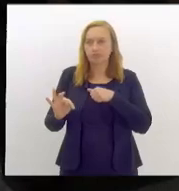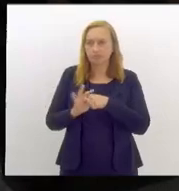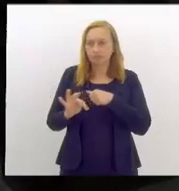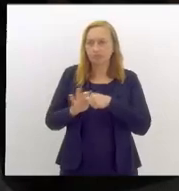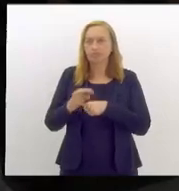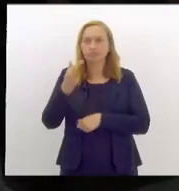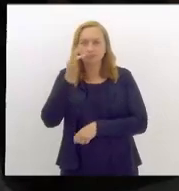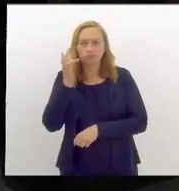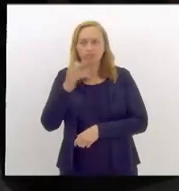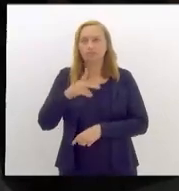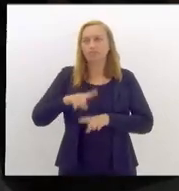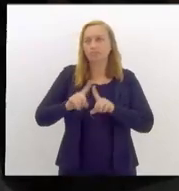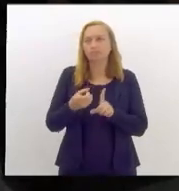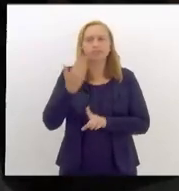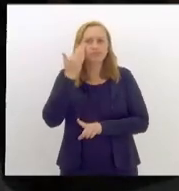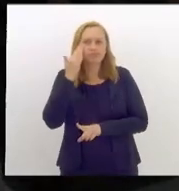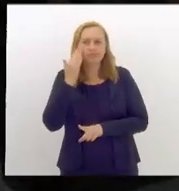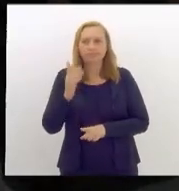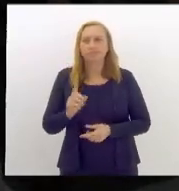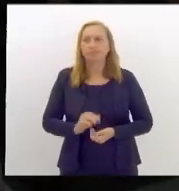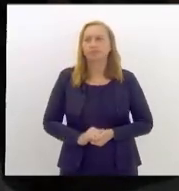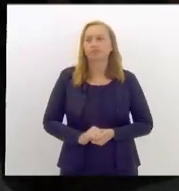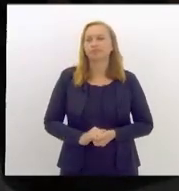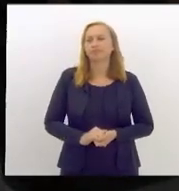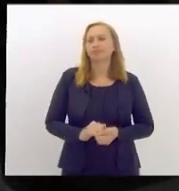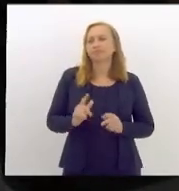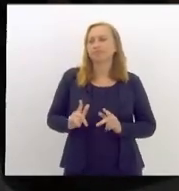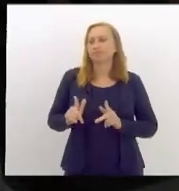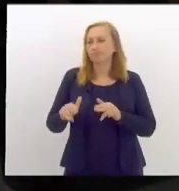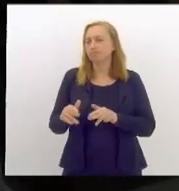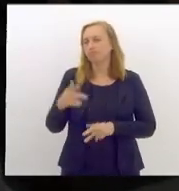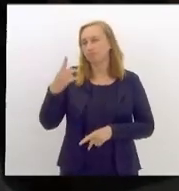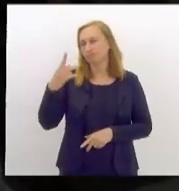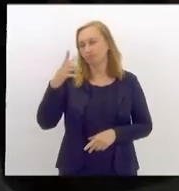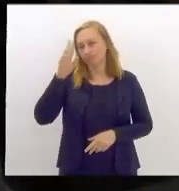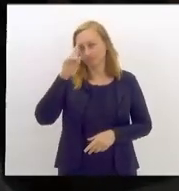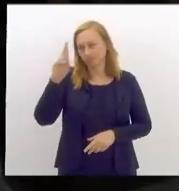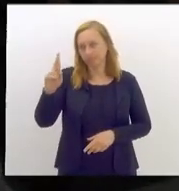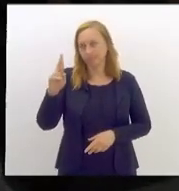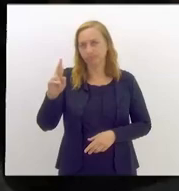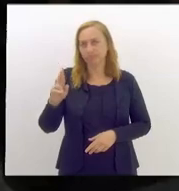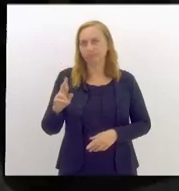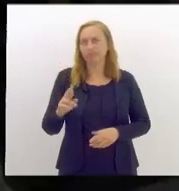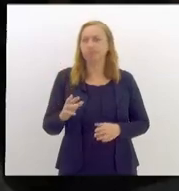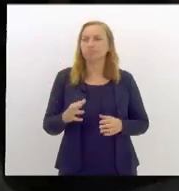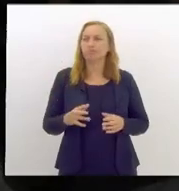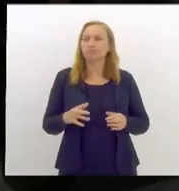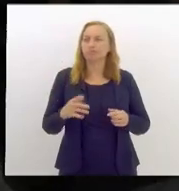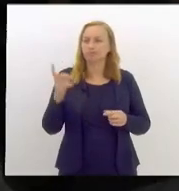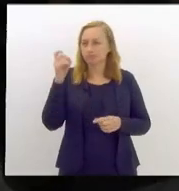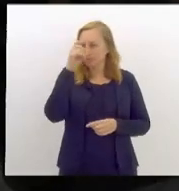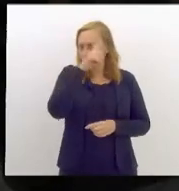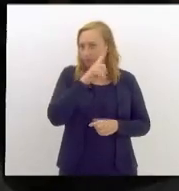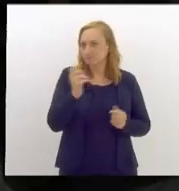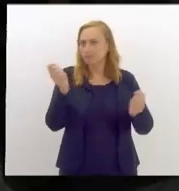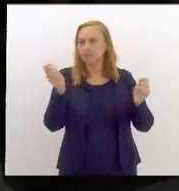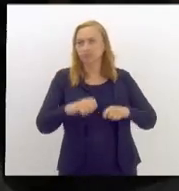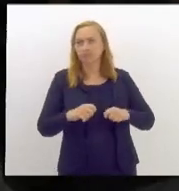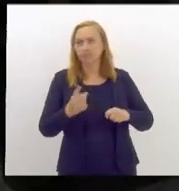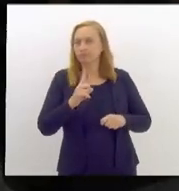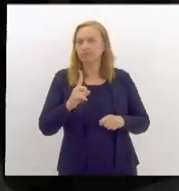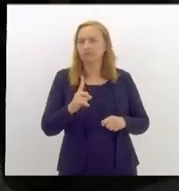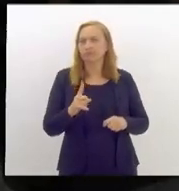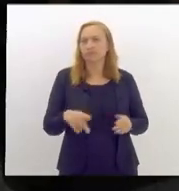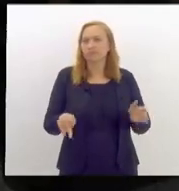o entendimento é quando vossa excelência que na verdade pode ser um burocratizador e adentrar na competência que não